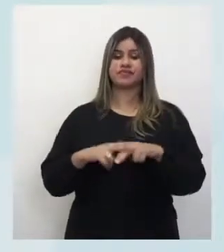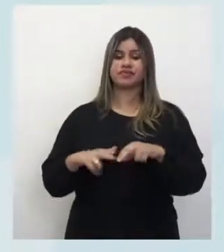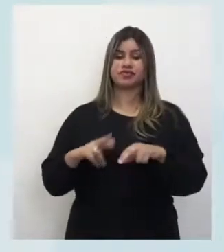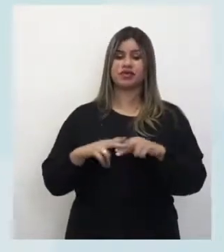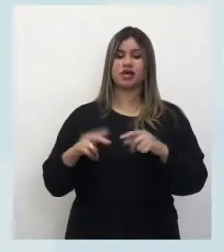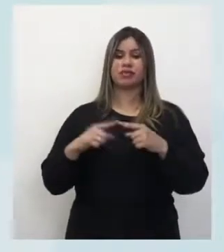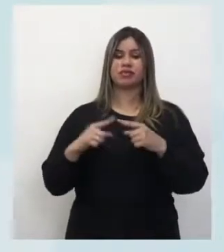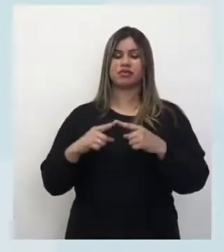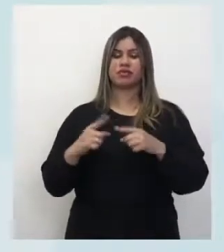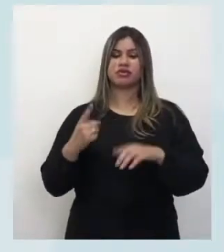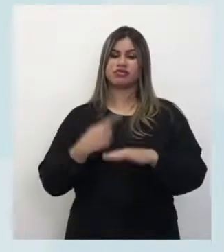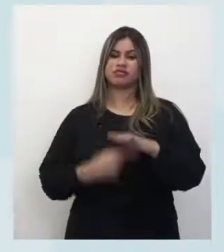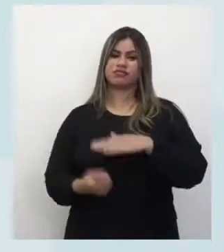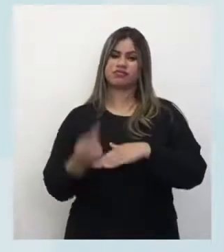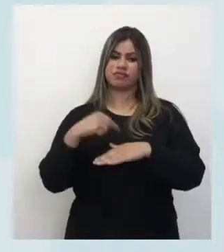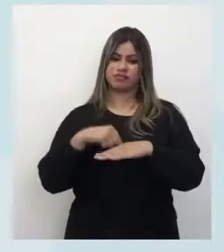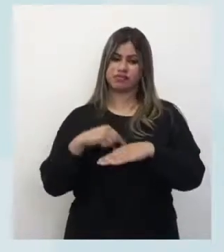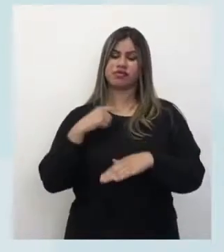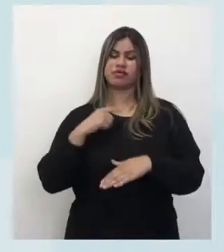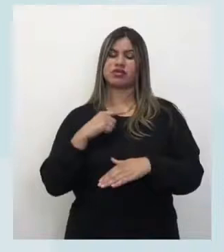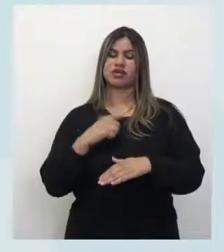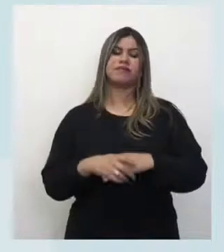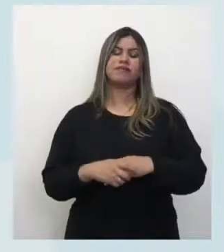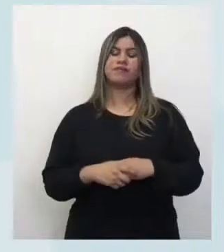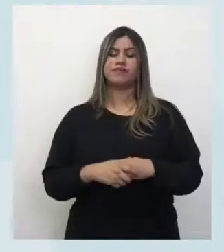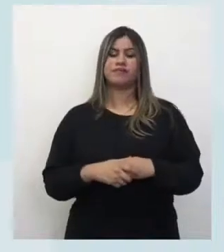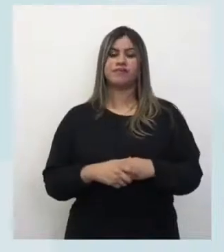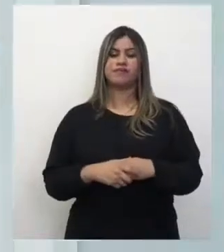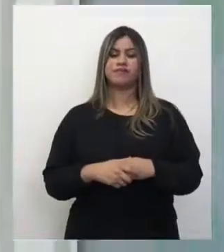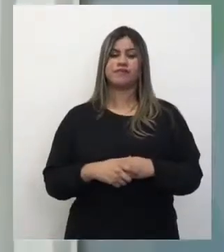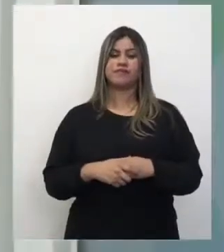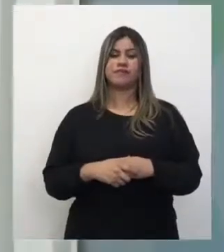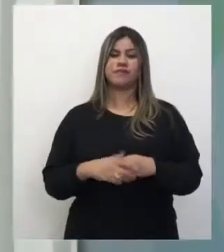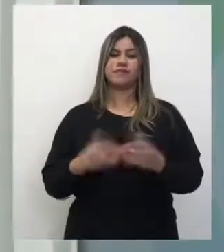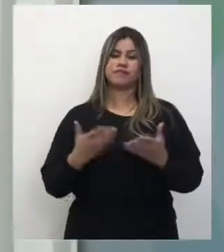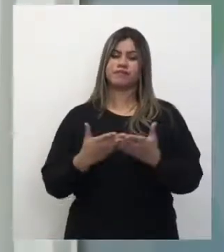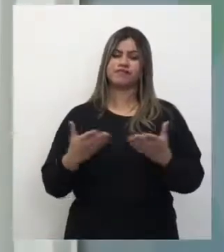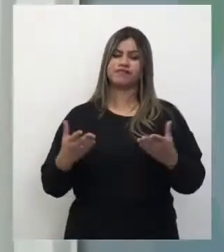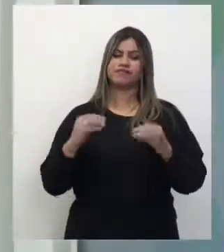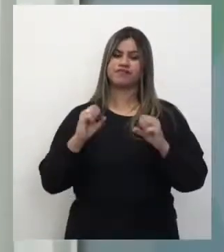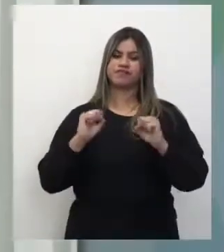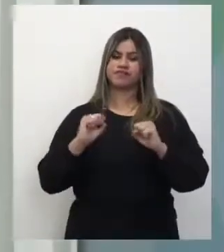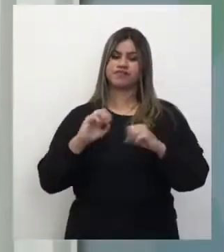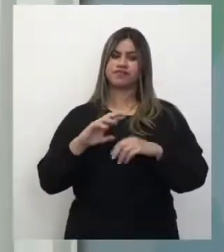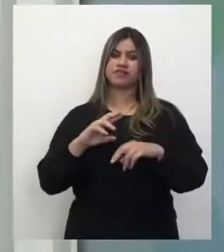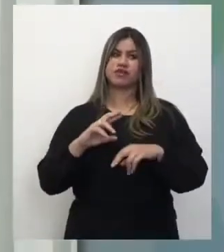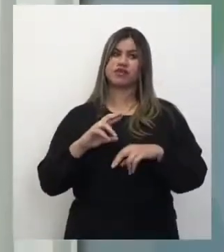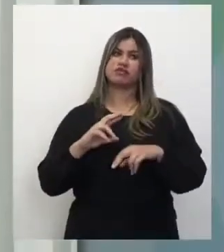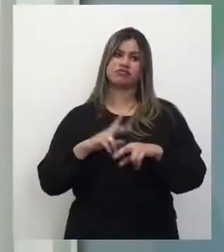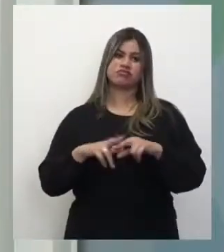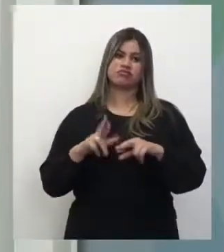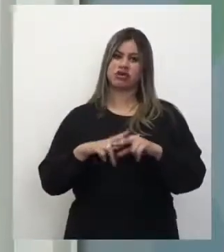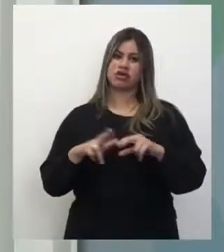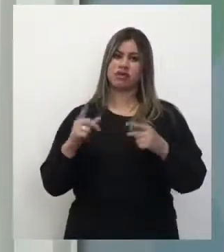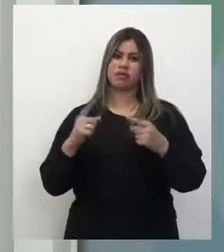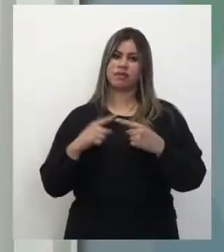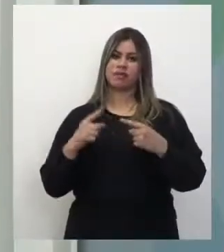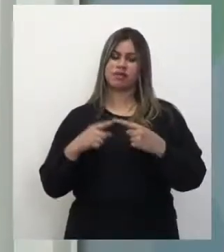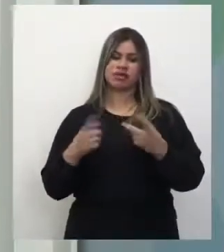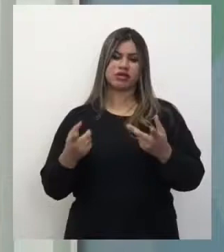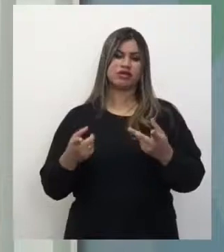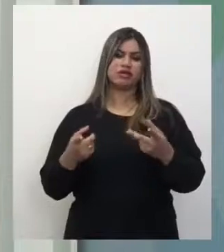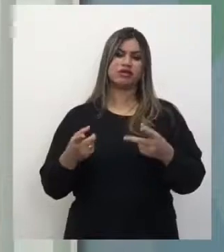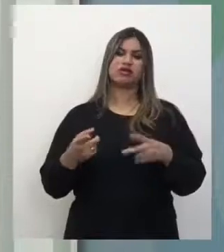na subjetividade, né? E aí você pode colocar na questão da sexualidade tanta questão de